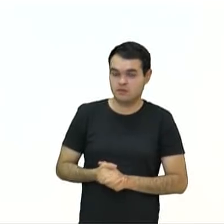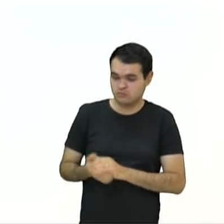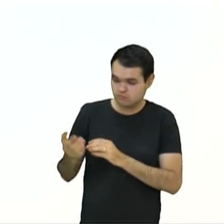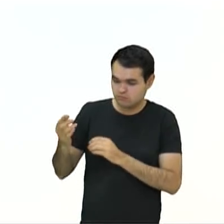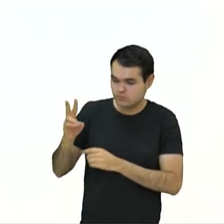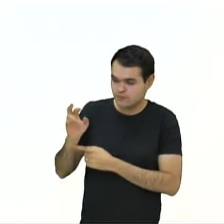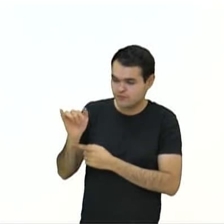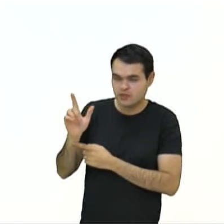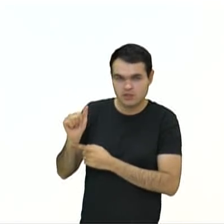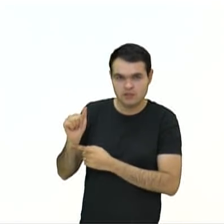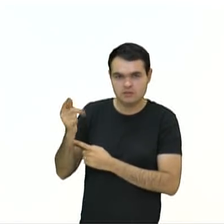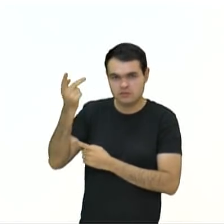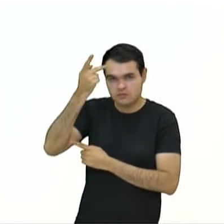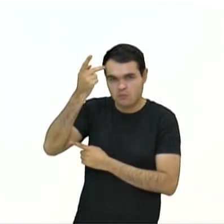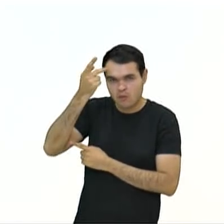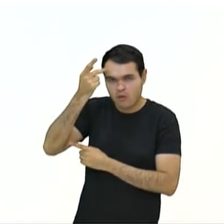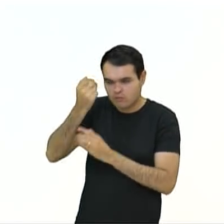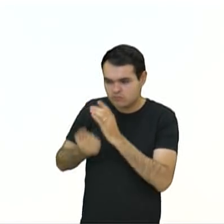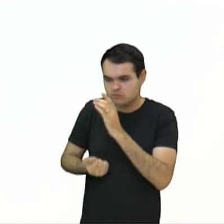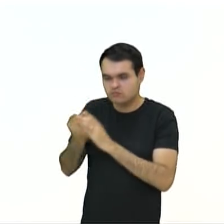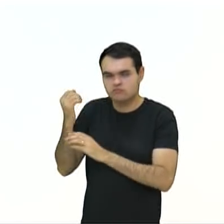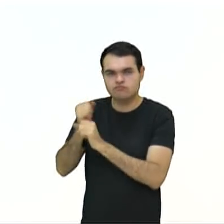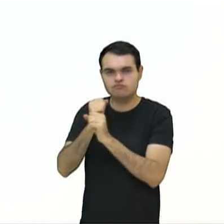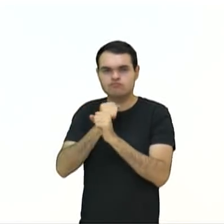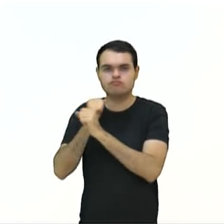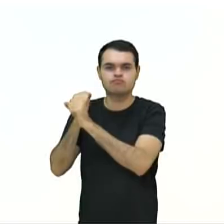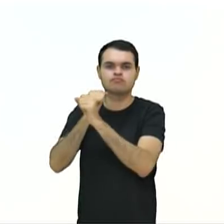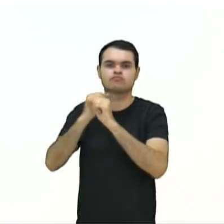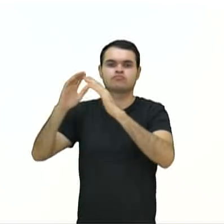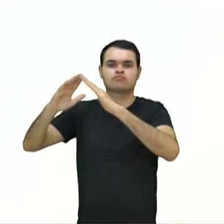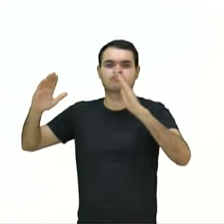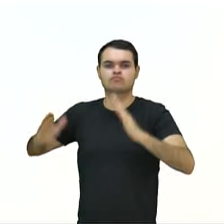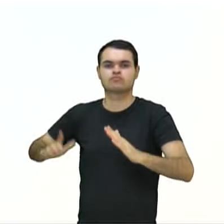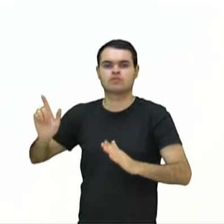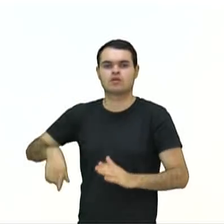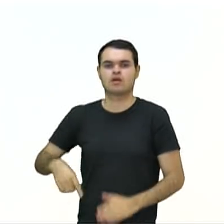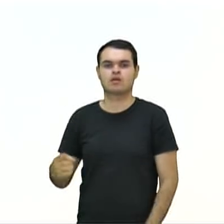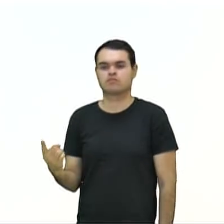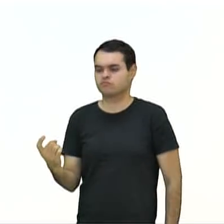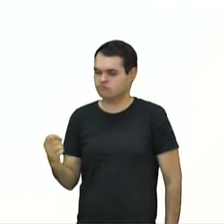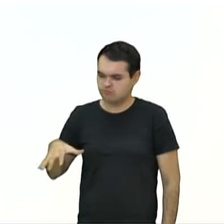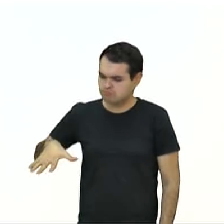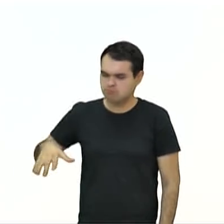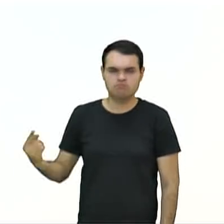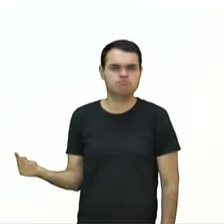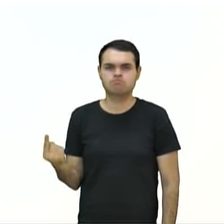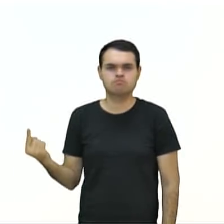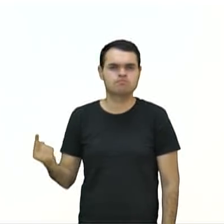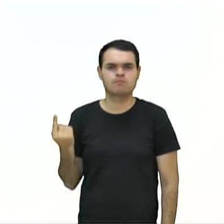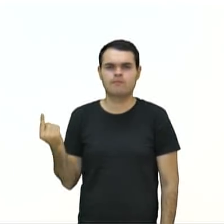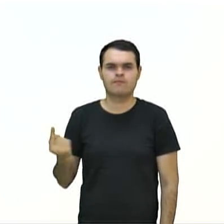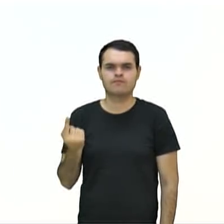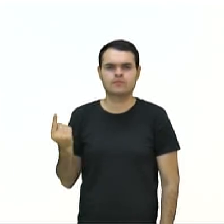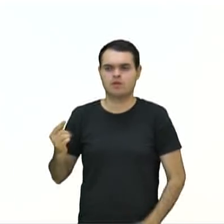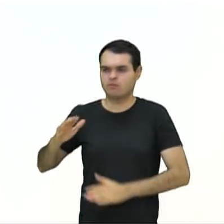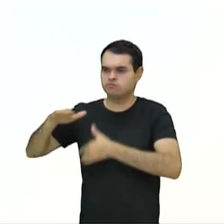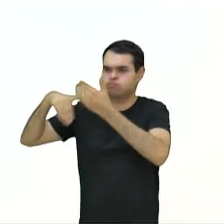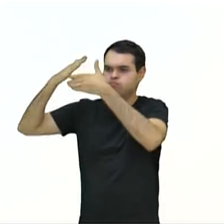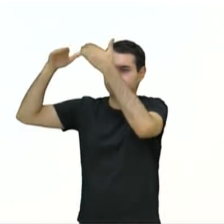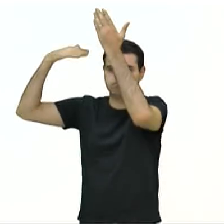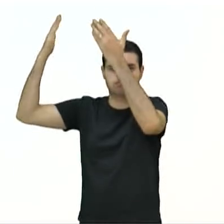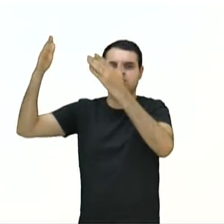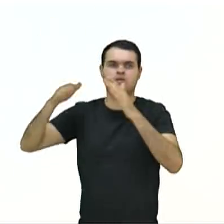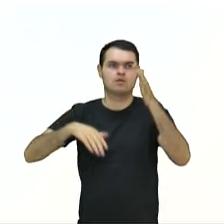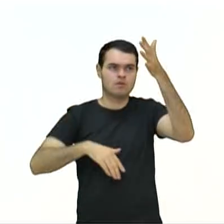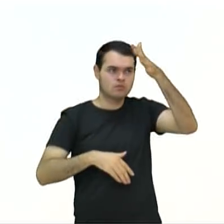da construção do barracão, do colégio, né? Ela era isolada no início. Ela não era desenvolvida, o litoral